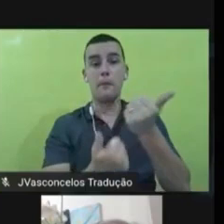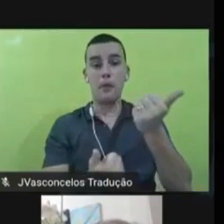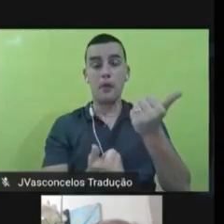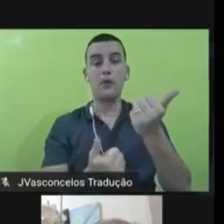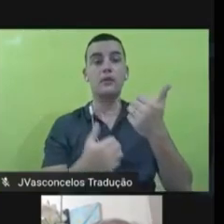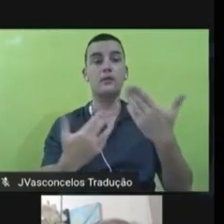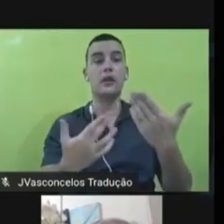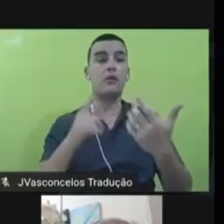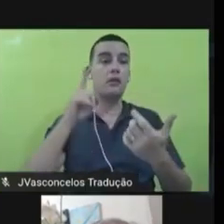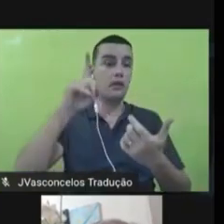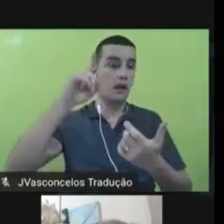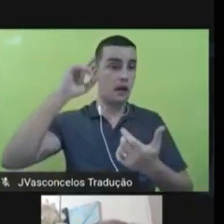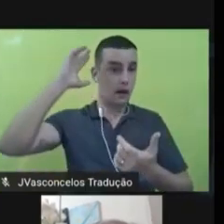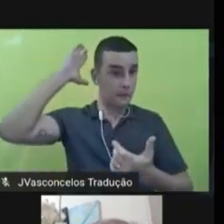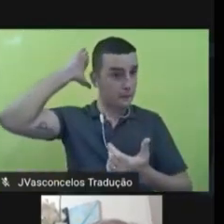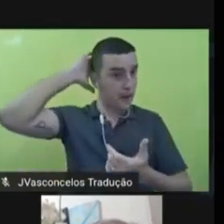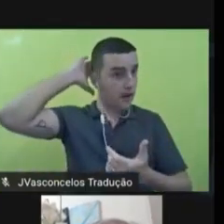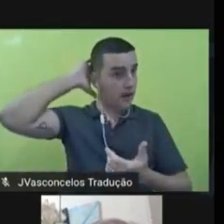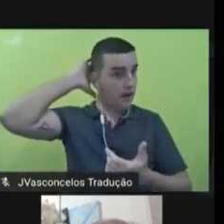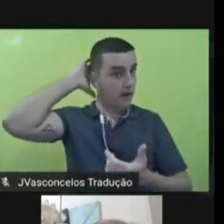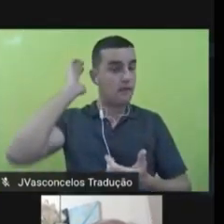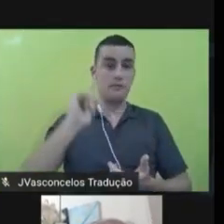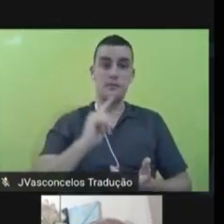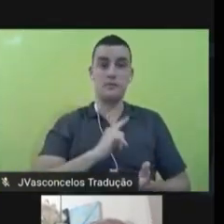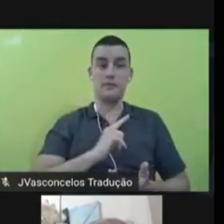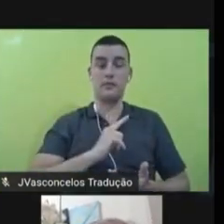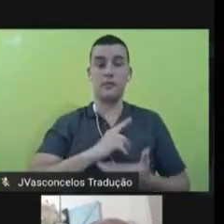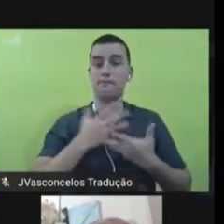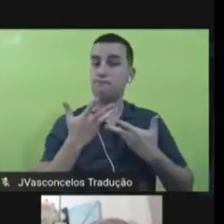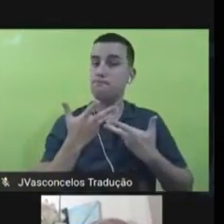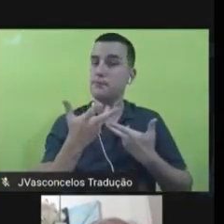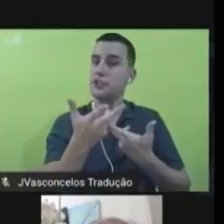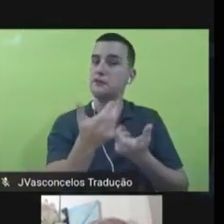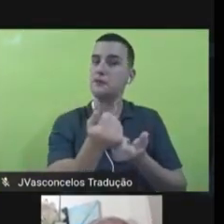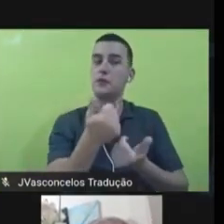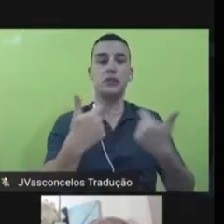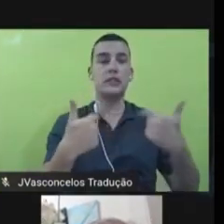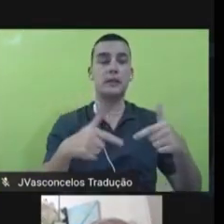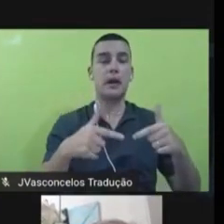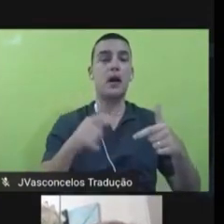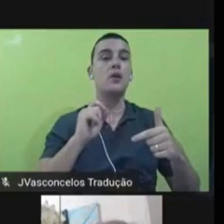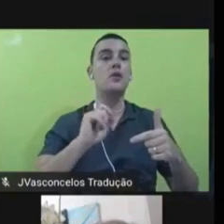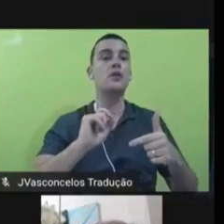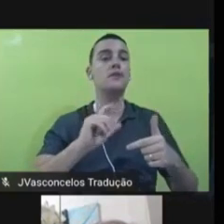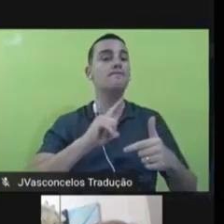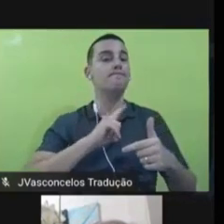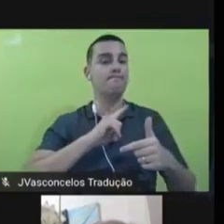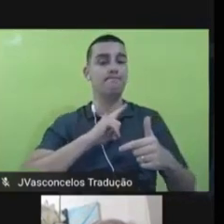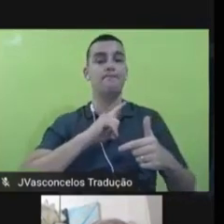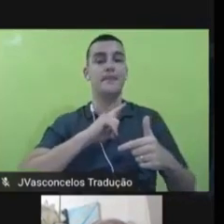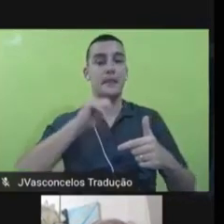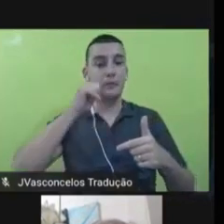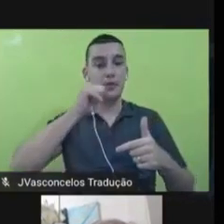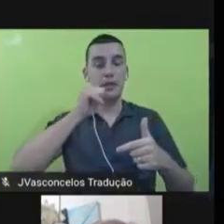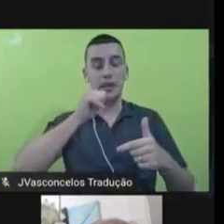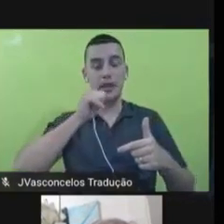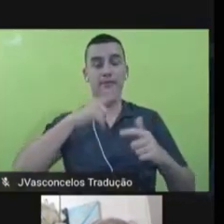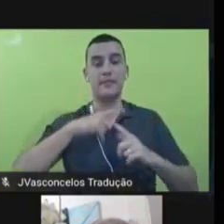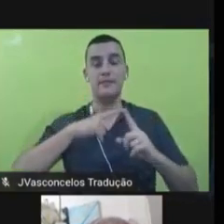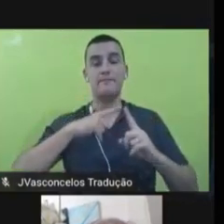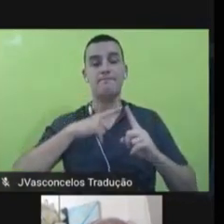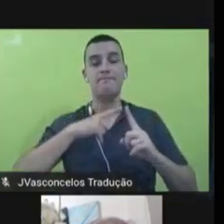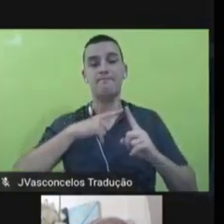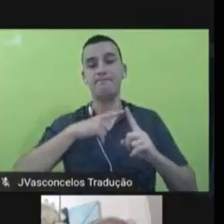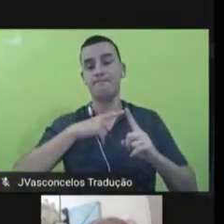trabalho maravilhoso que desenvolve com mulheres vítimas de escalpo, e que também funcionam,